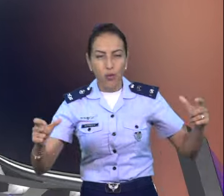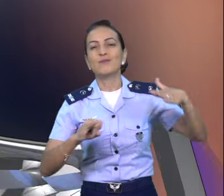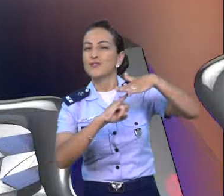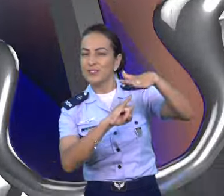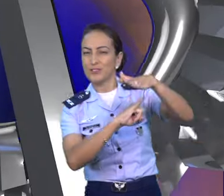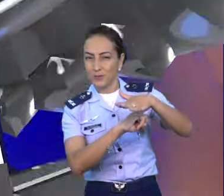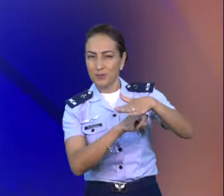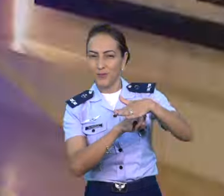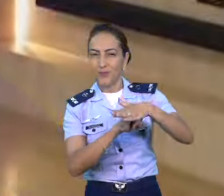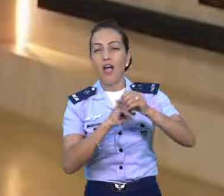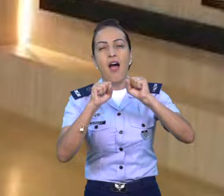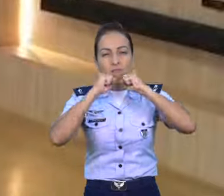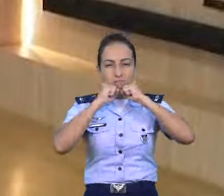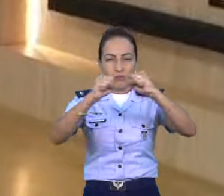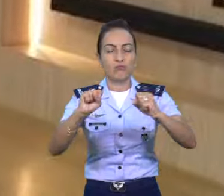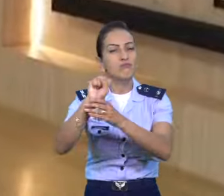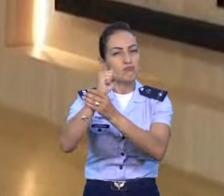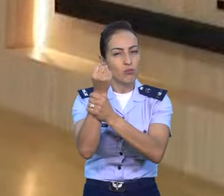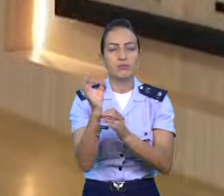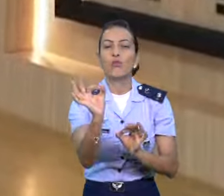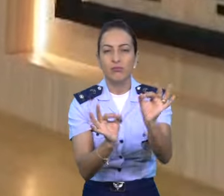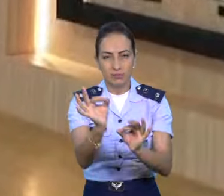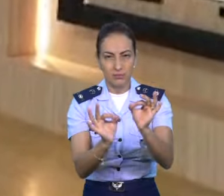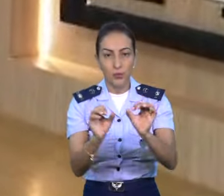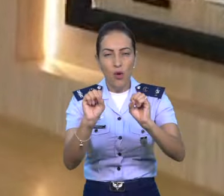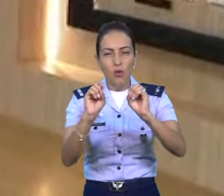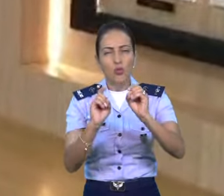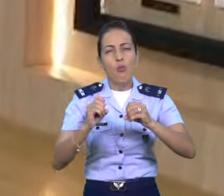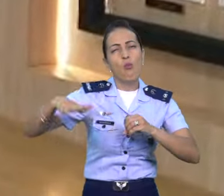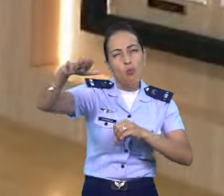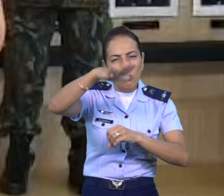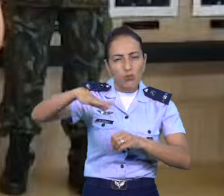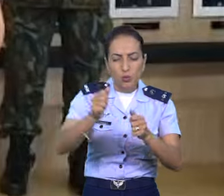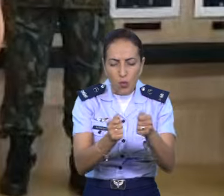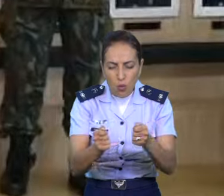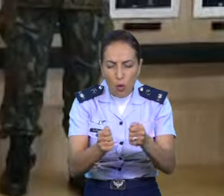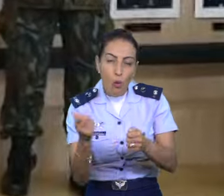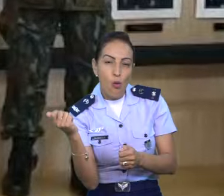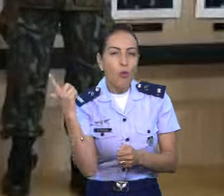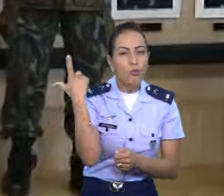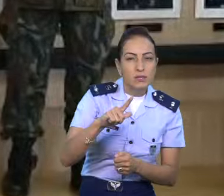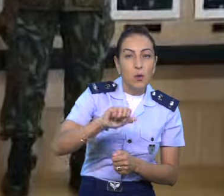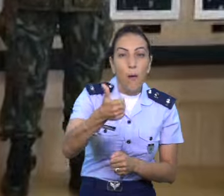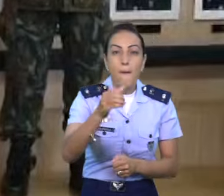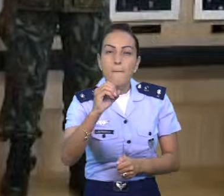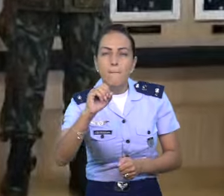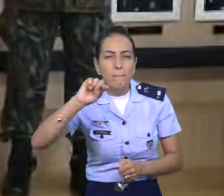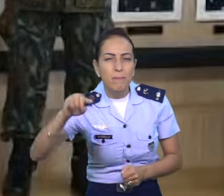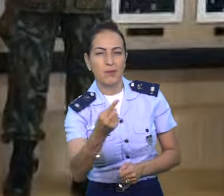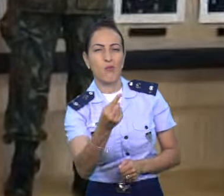expansão do Instituto. A Assessoria de Segurança Operacional do Controle do Espaço Aéreo alcançou 1.000